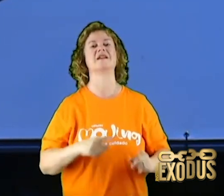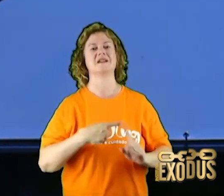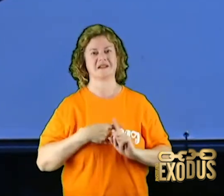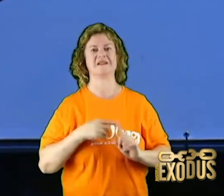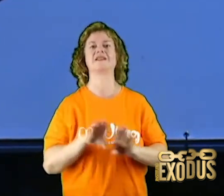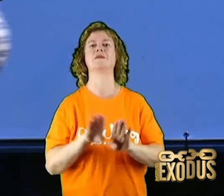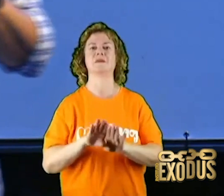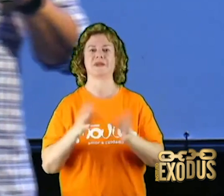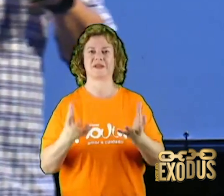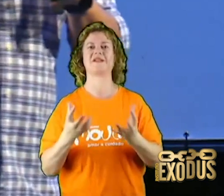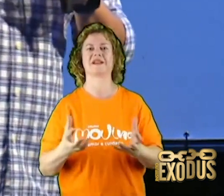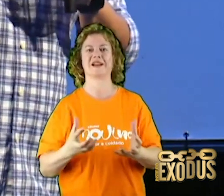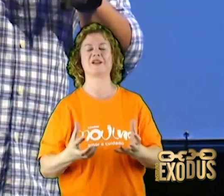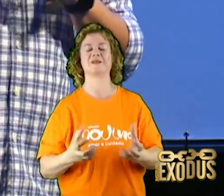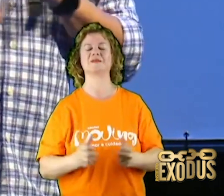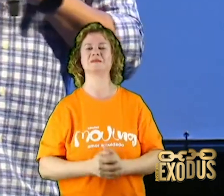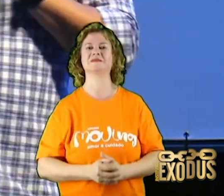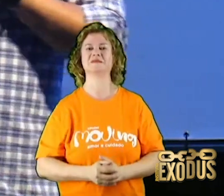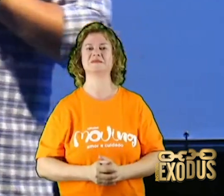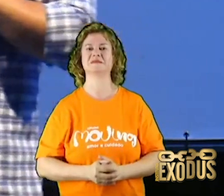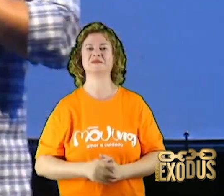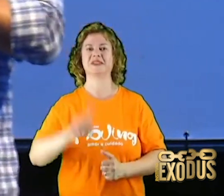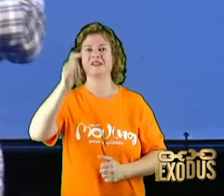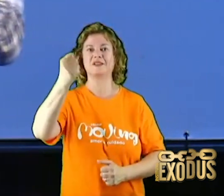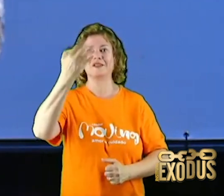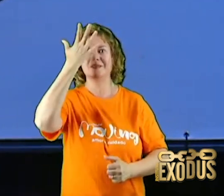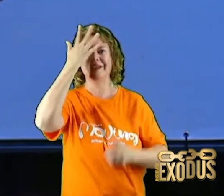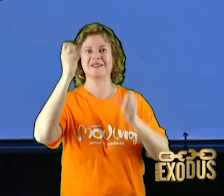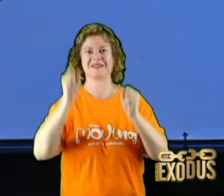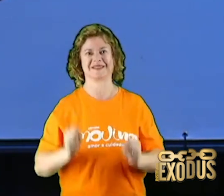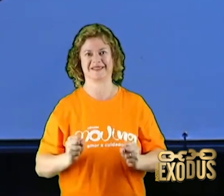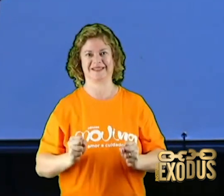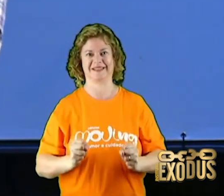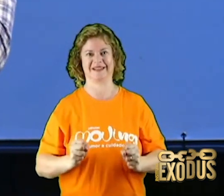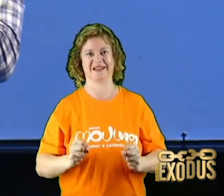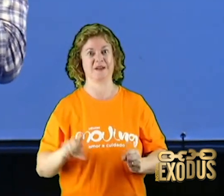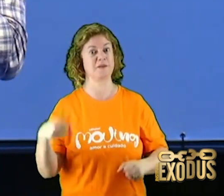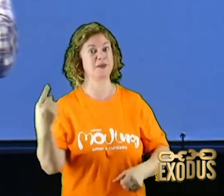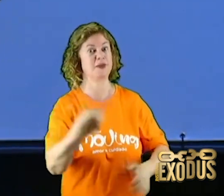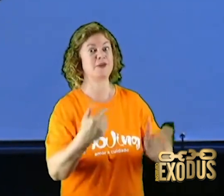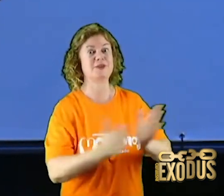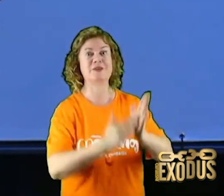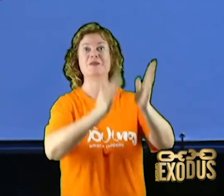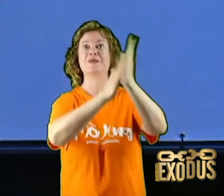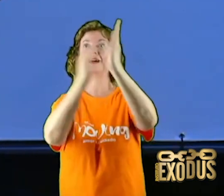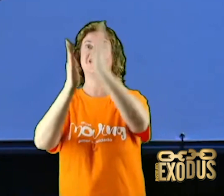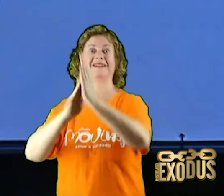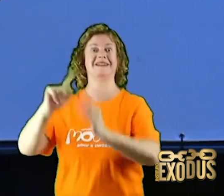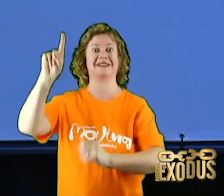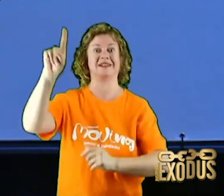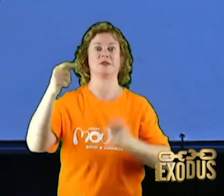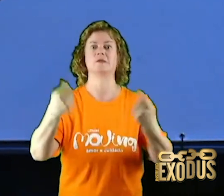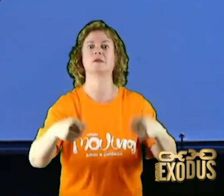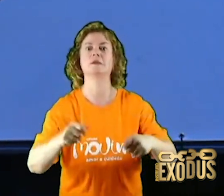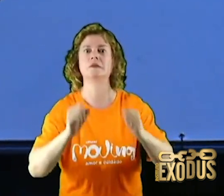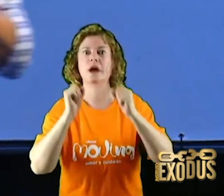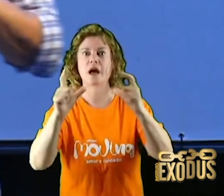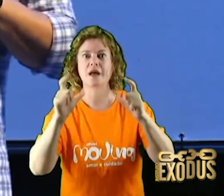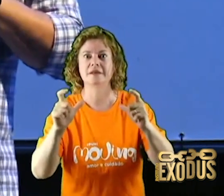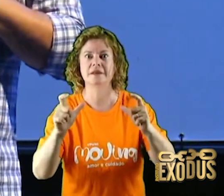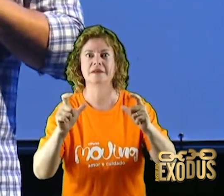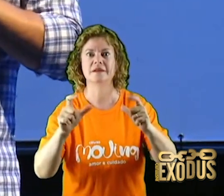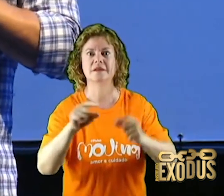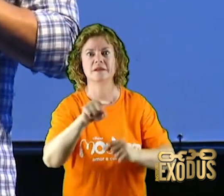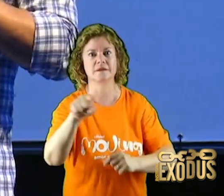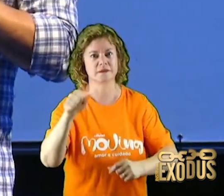Mas isso é para você louvar a Deus, mas é para te deixar atento, para que você saiba, para que você